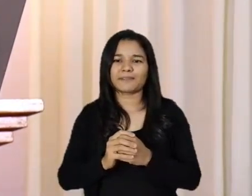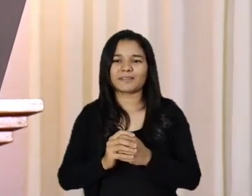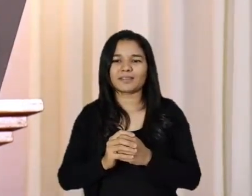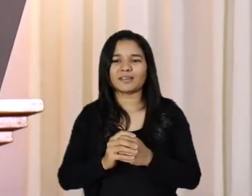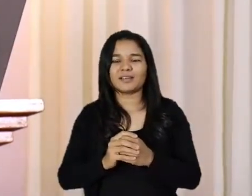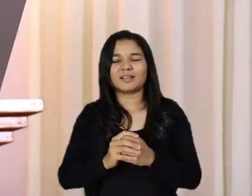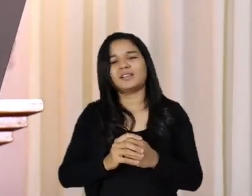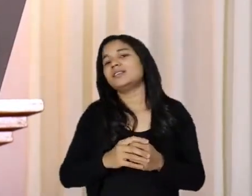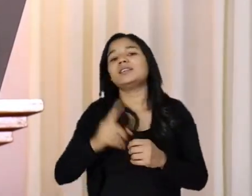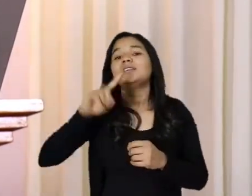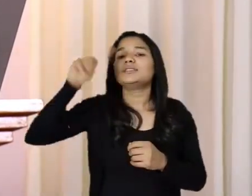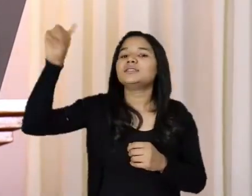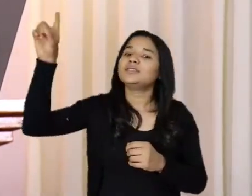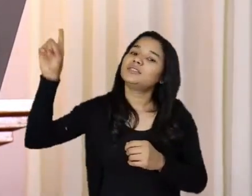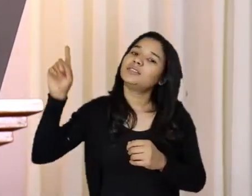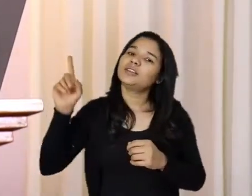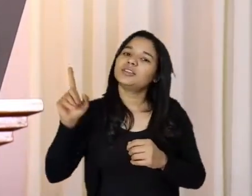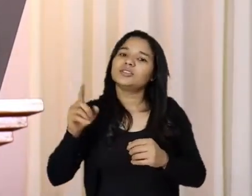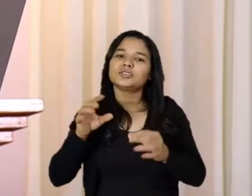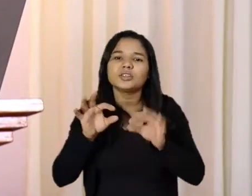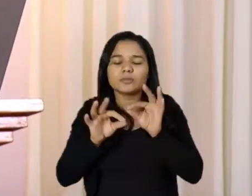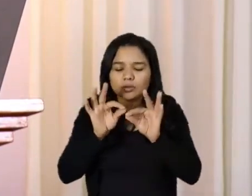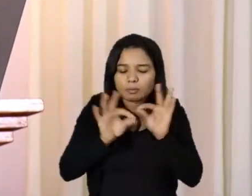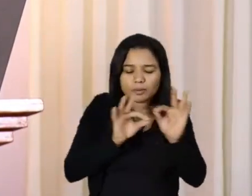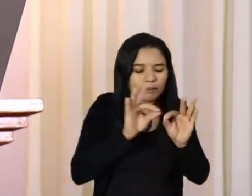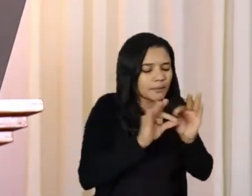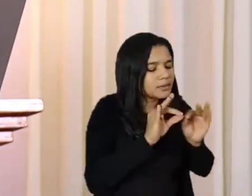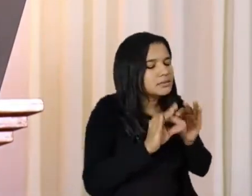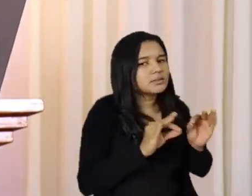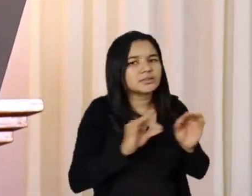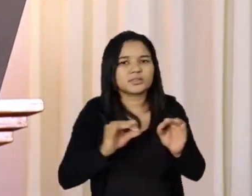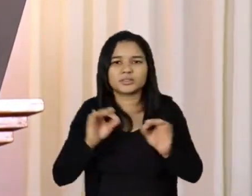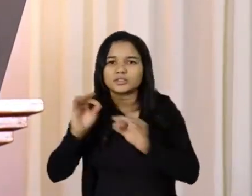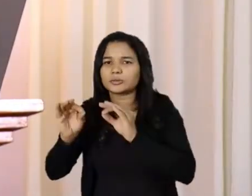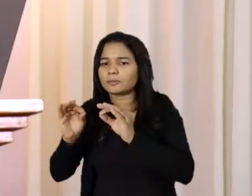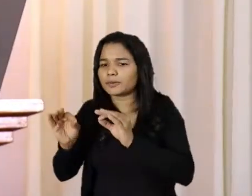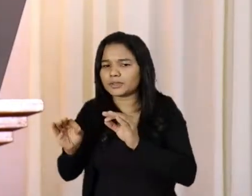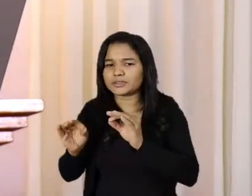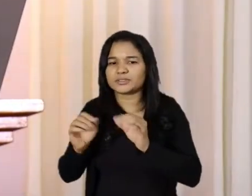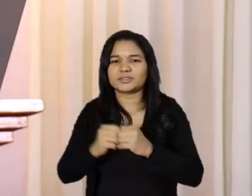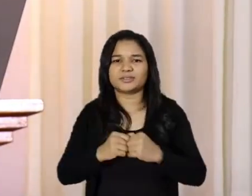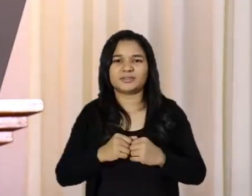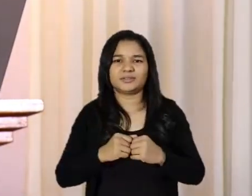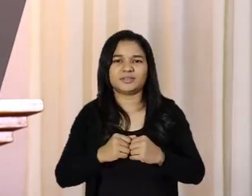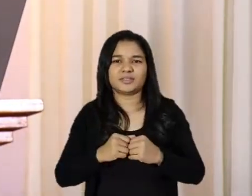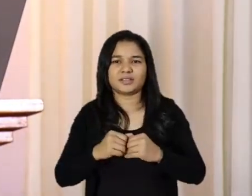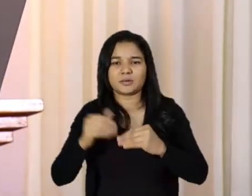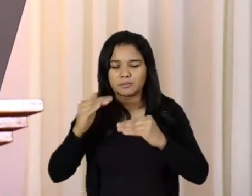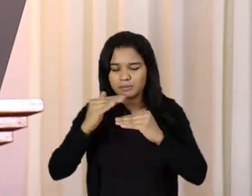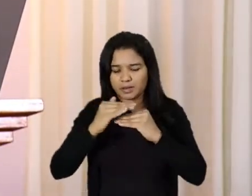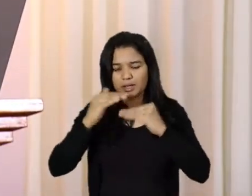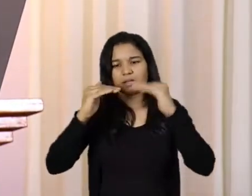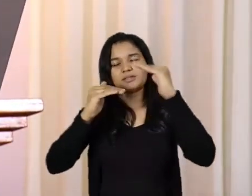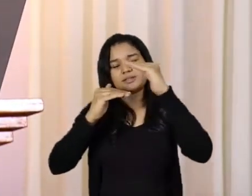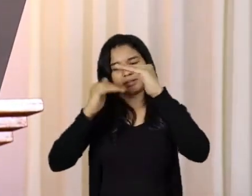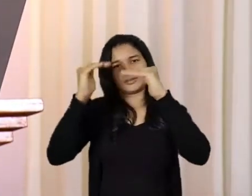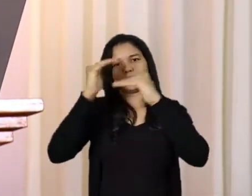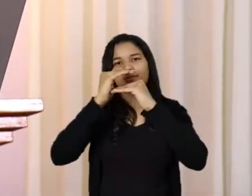ser os cômodos, as divisórias teriam 3 andares e assim por diante. Conforme registrado em